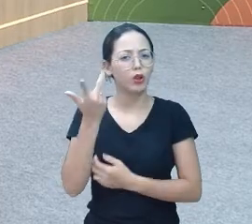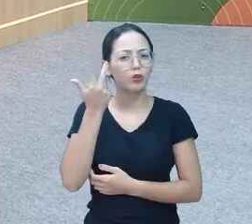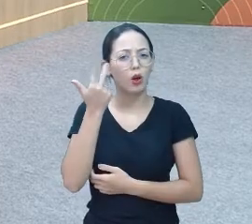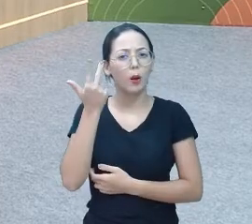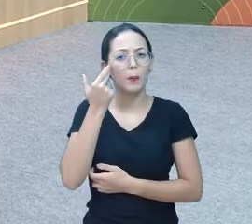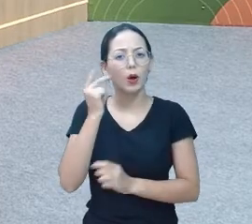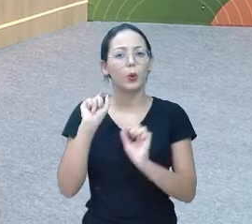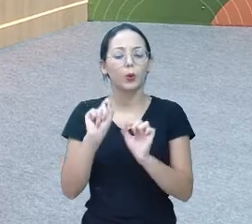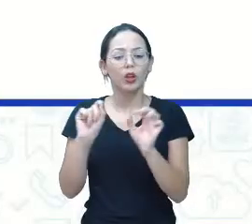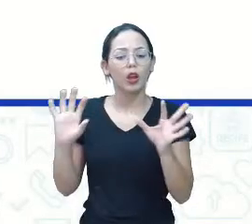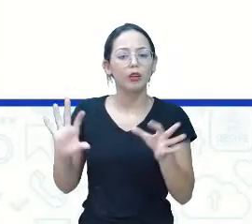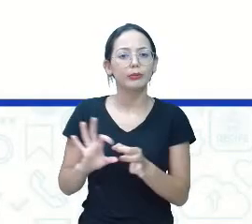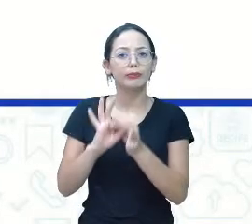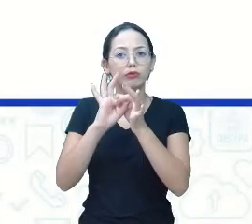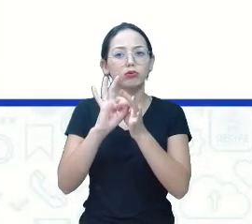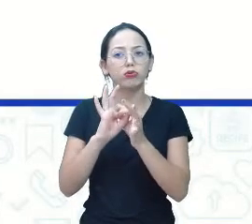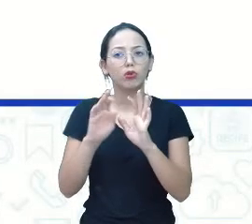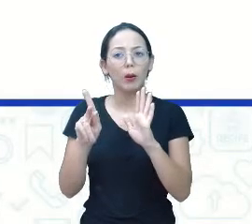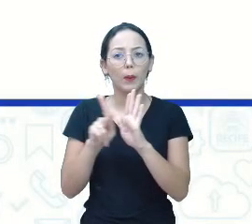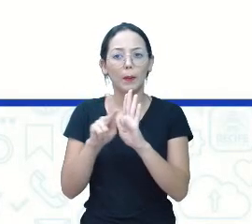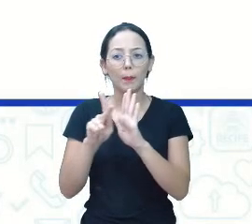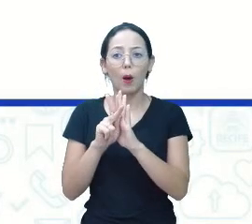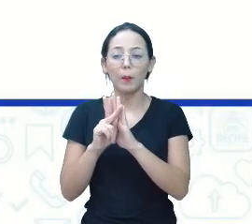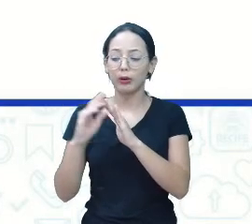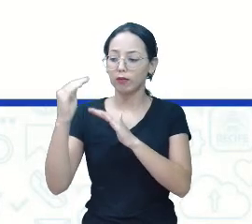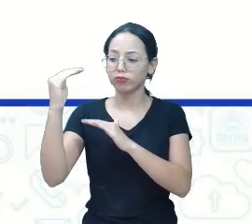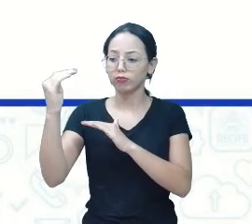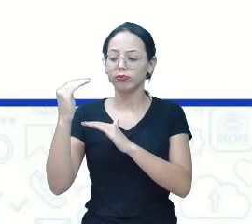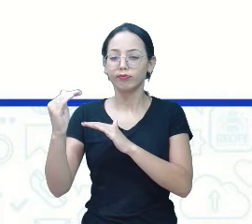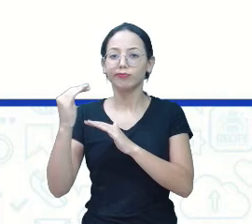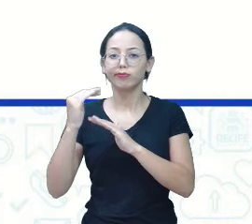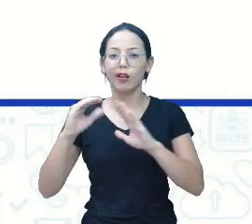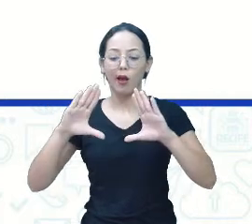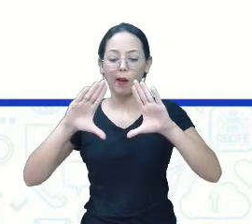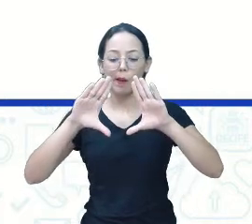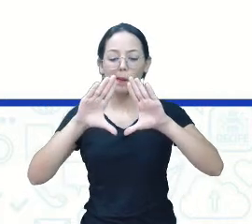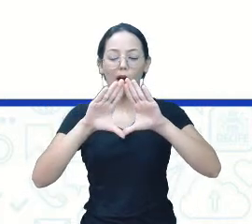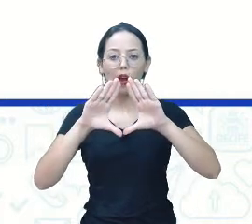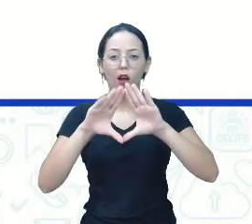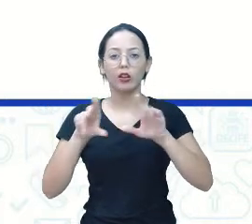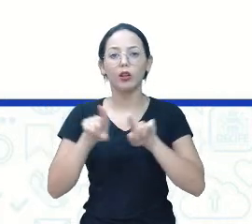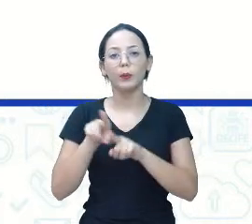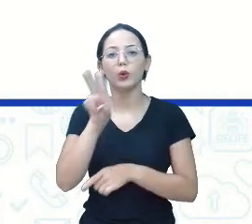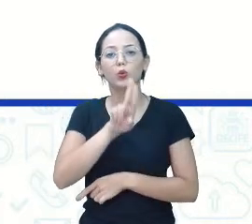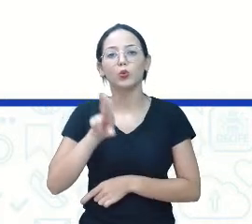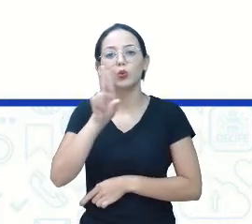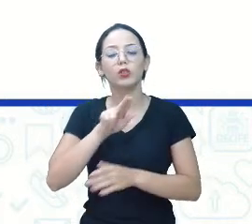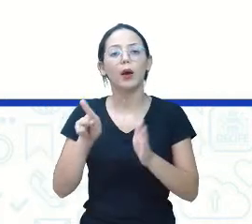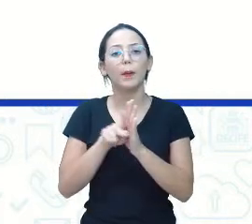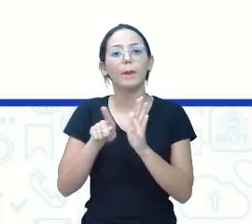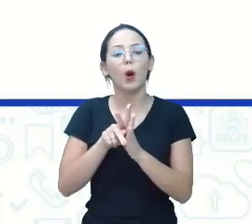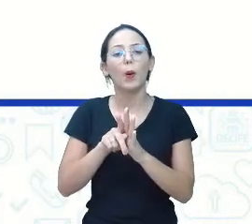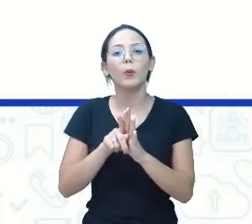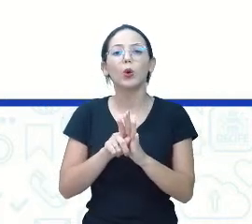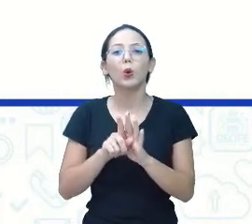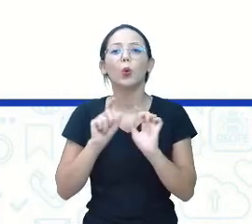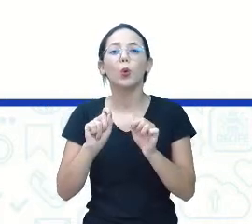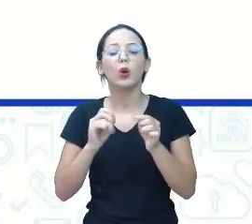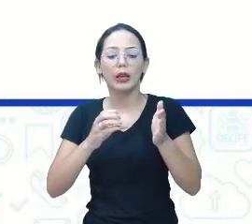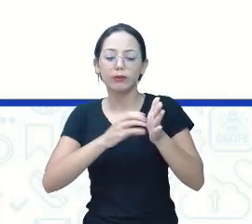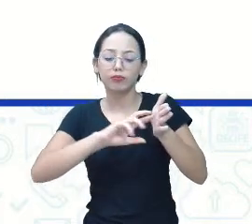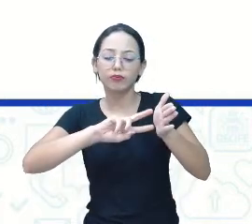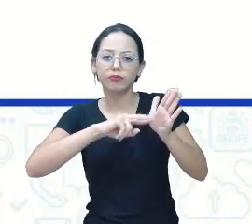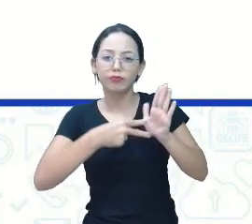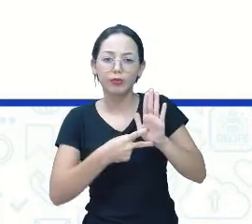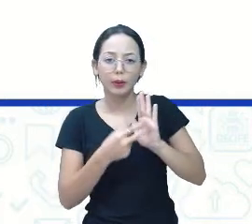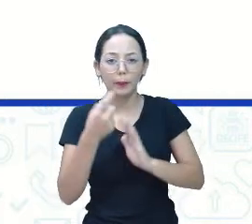gente associar a pirâmide do Egito, ou as pirâmides do Egito, e a gente vai utilizar a pirâmide do Egito como símbolo para a gente